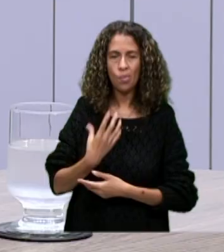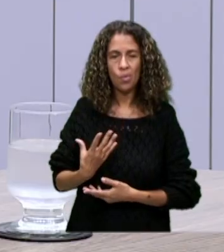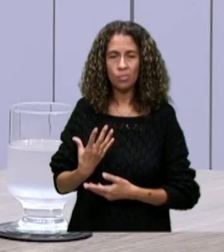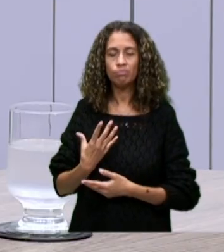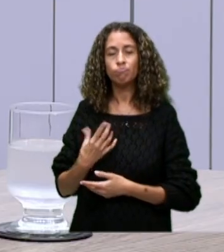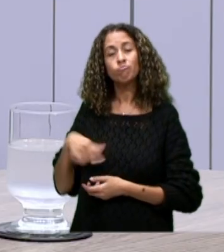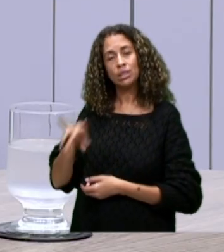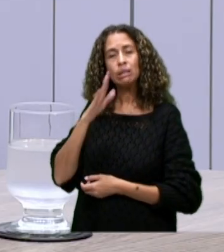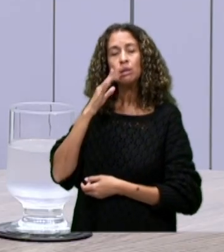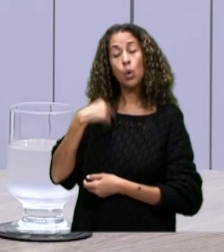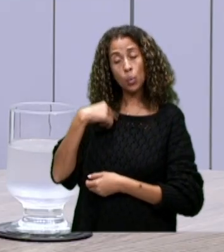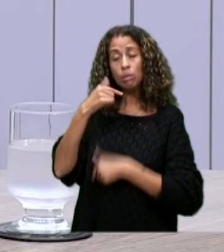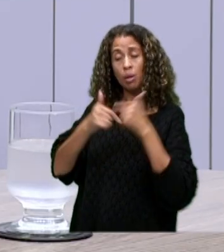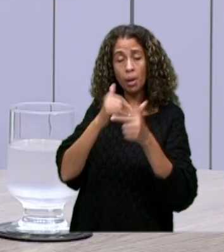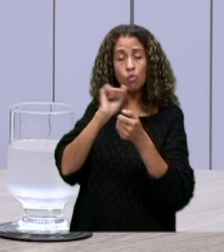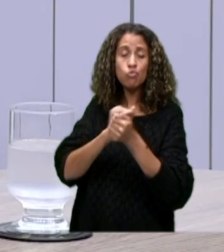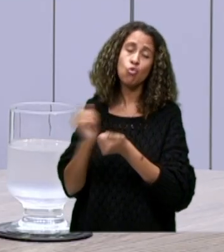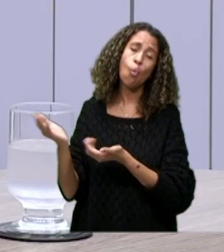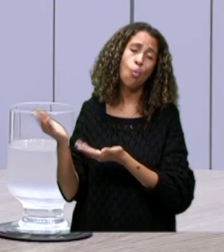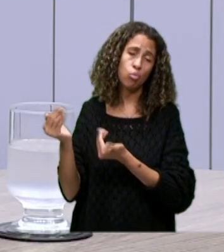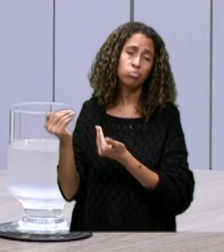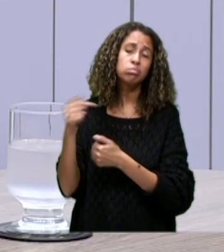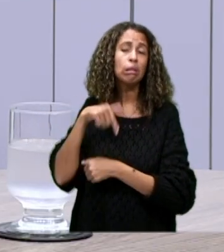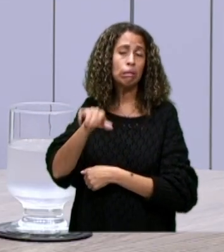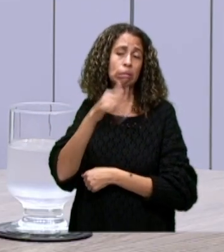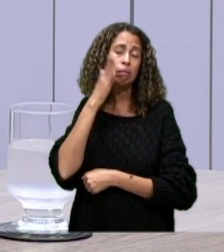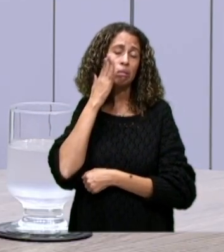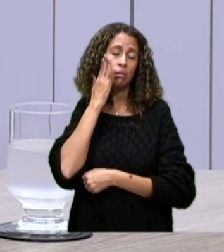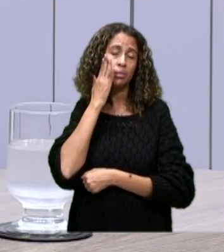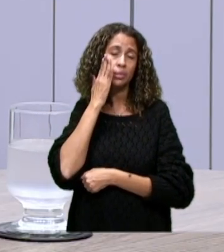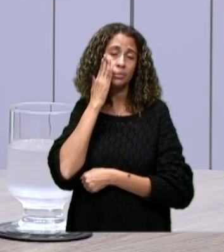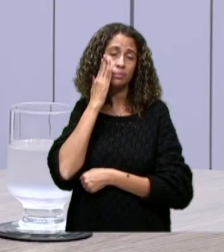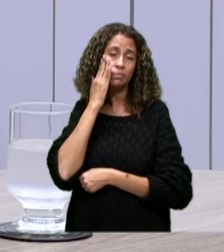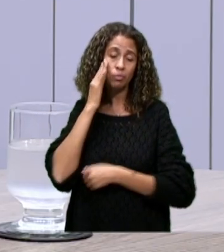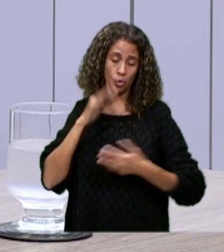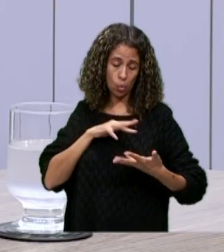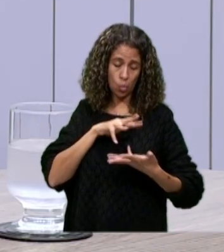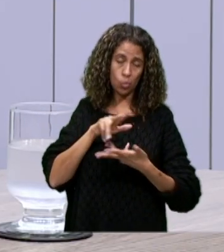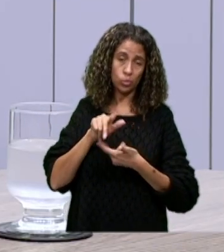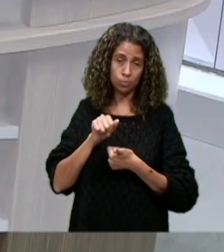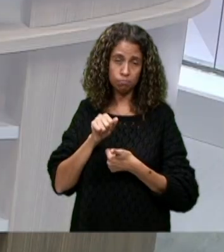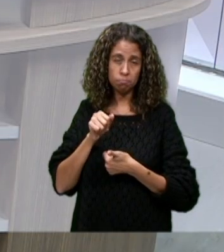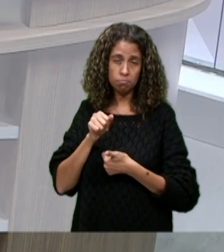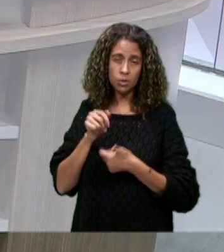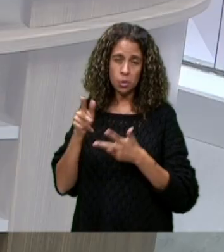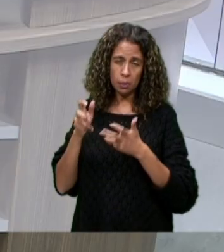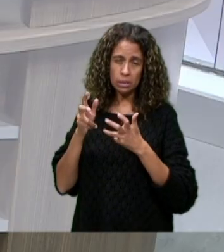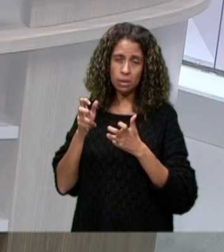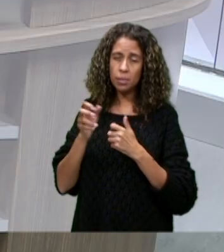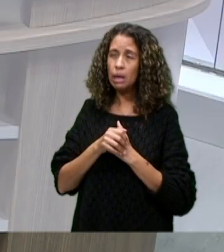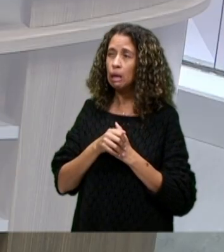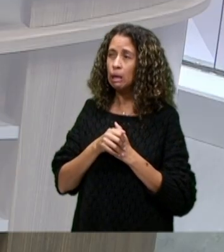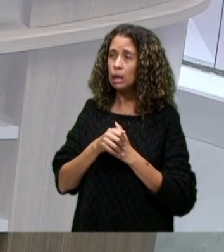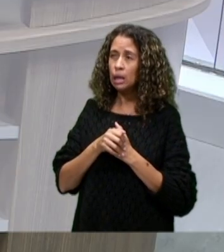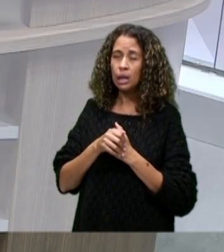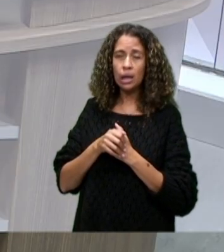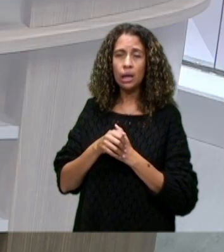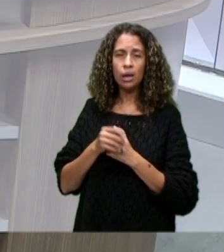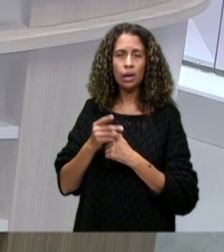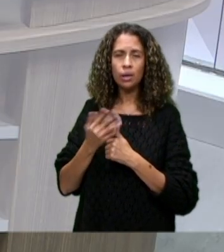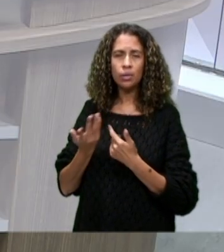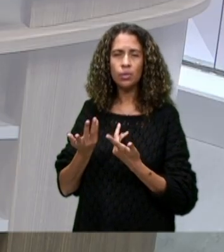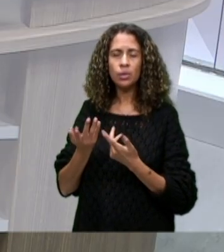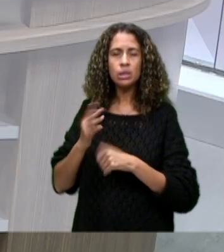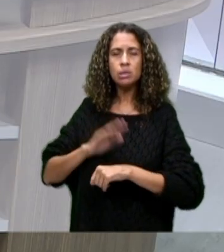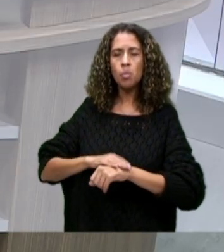adolescentes, trabalho com eles, e eles sabem que o mundo que eles... A gente vê muito falar desse tal de geração neném, né, que não